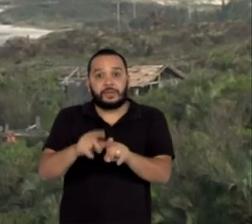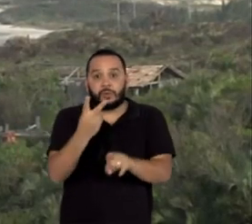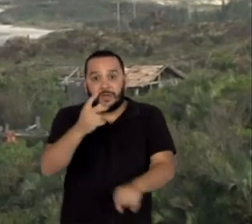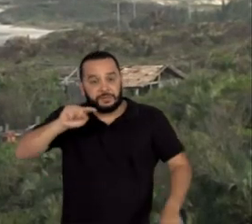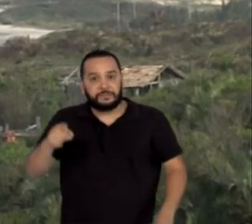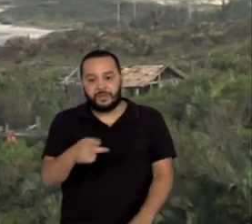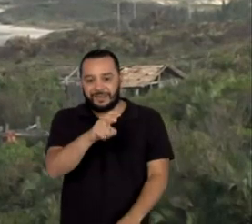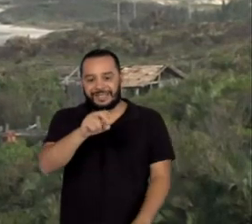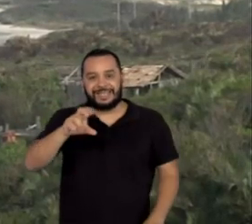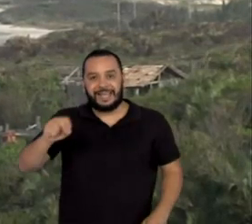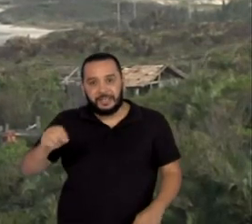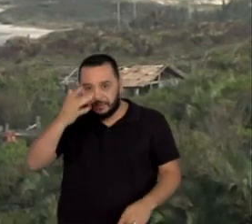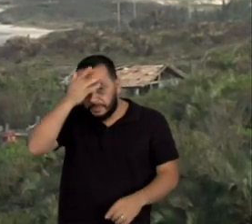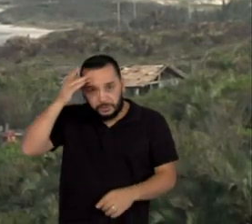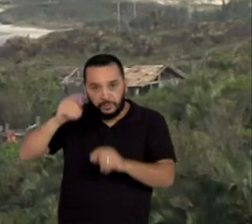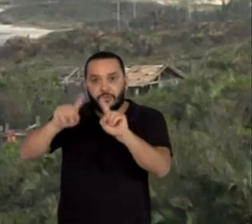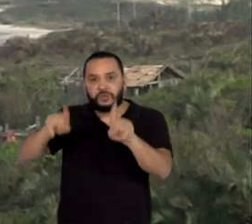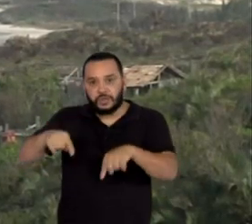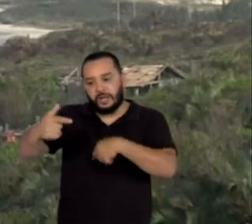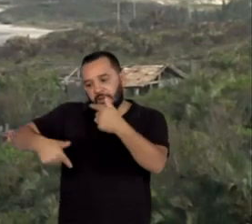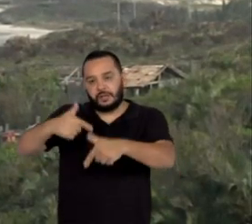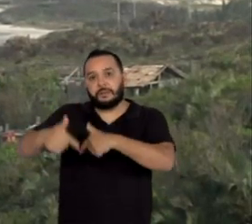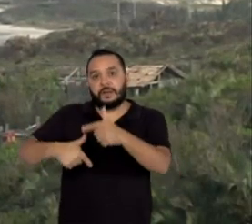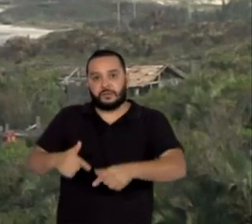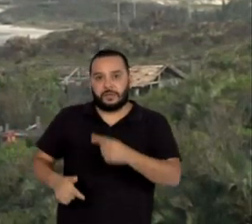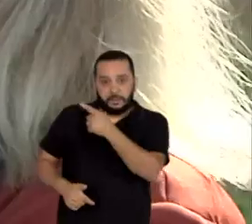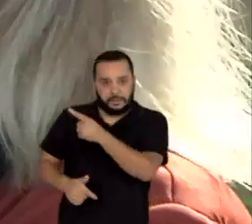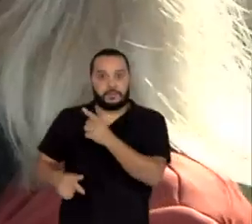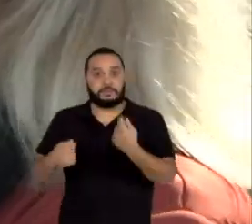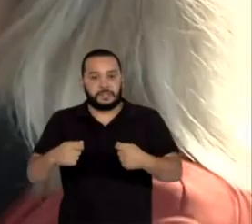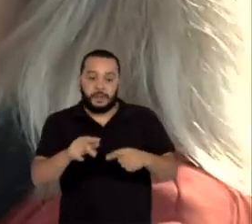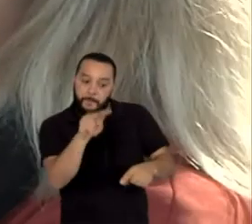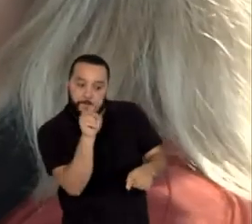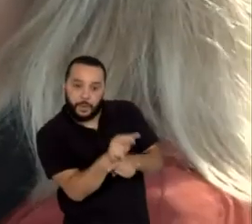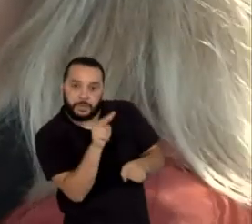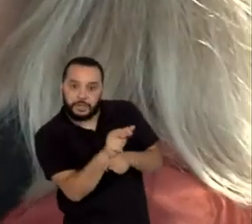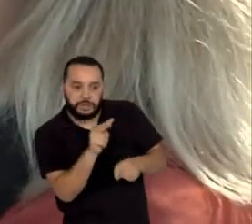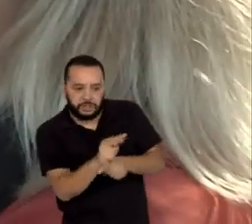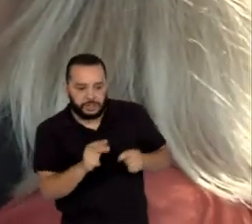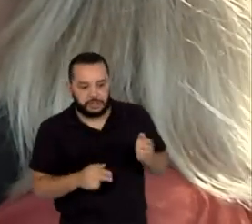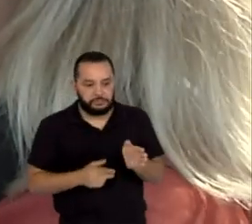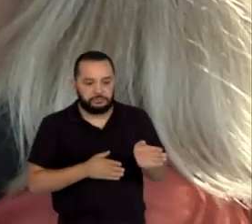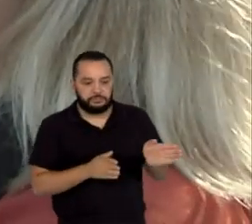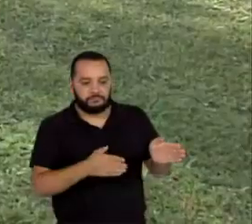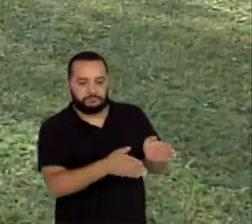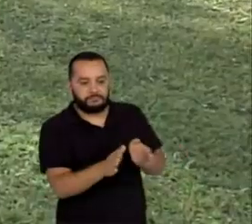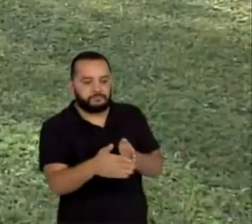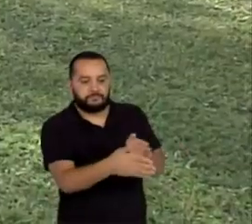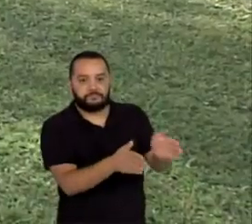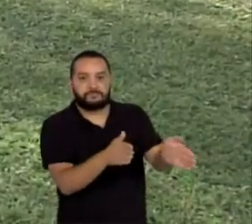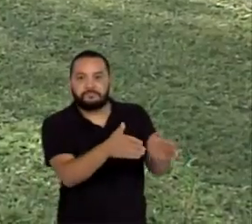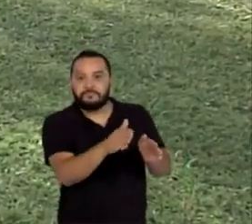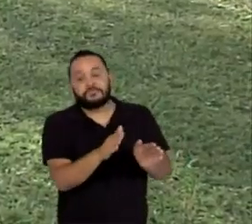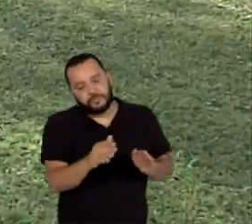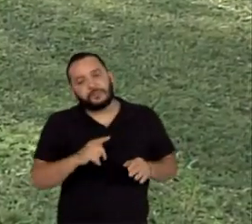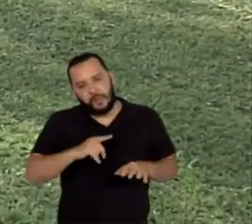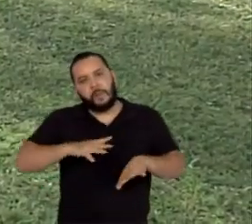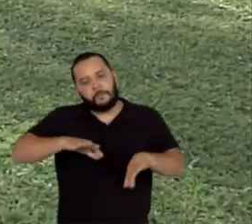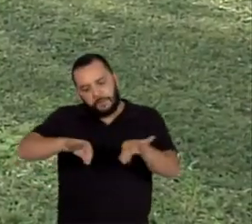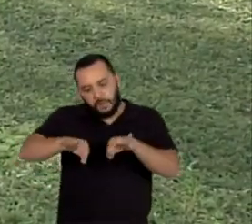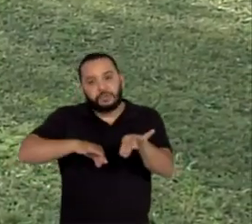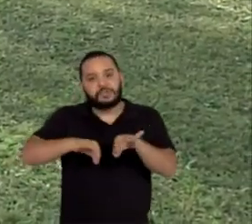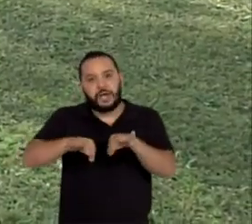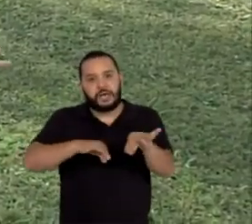2.500 trabalhadores que atuam por ali. Para proteger e incentivar a preservação da espécie, o Programa de Monitoramento